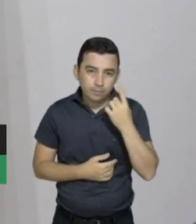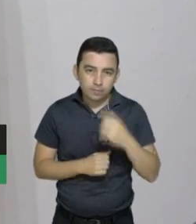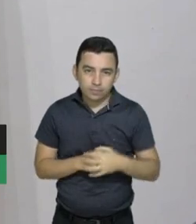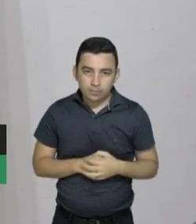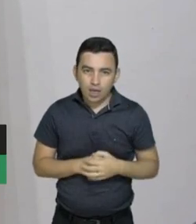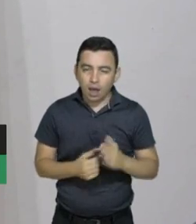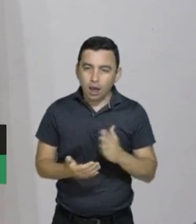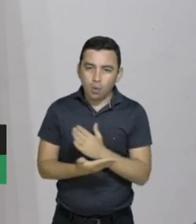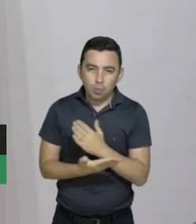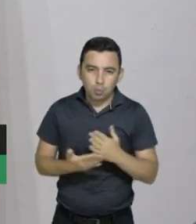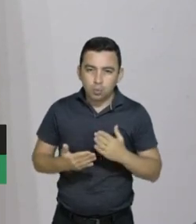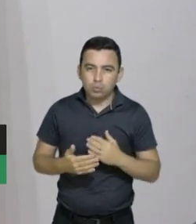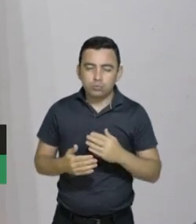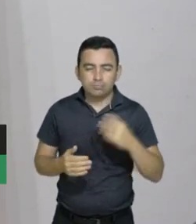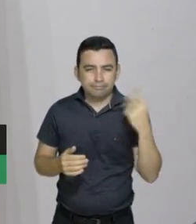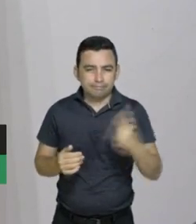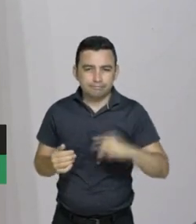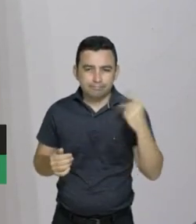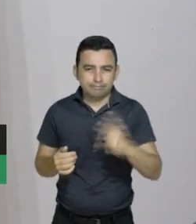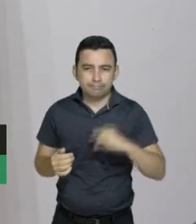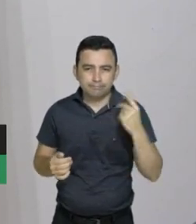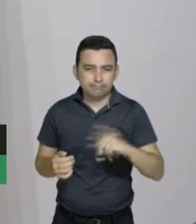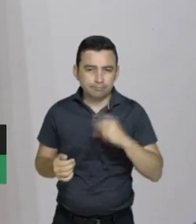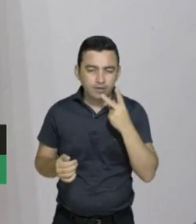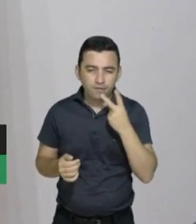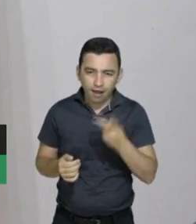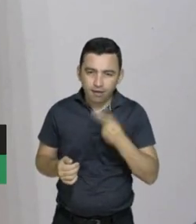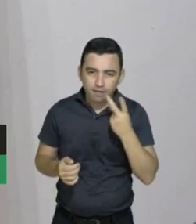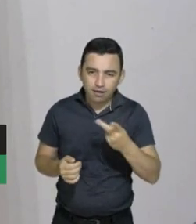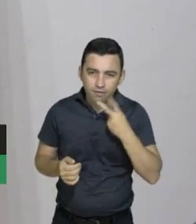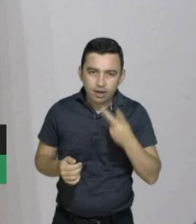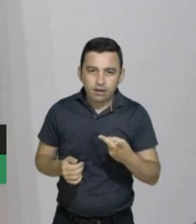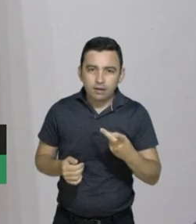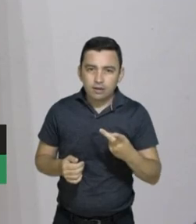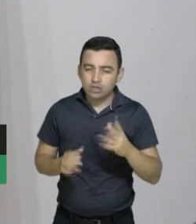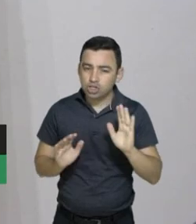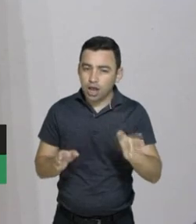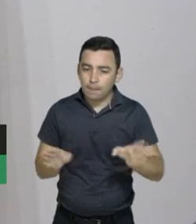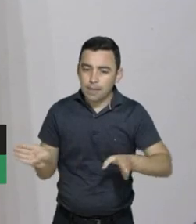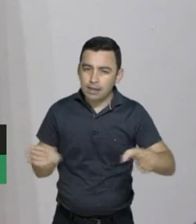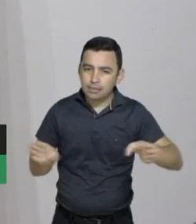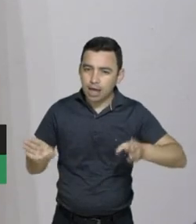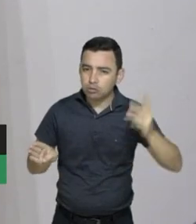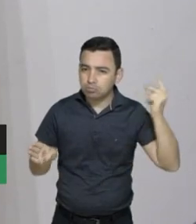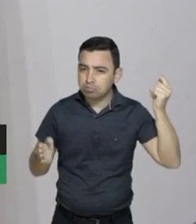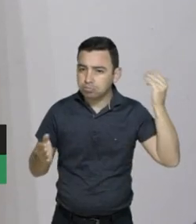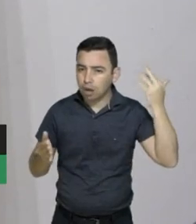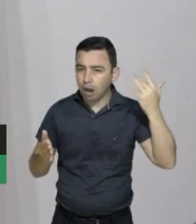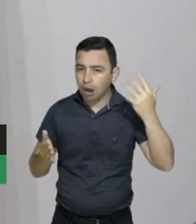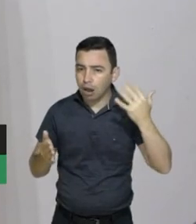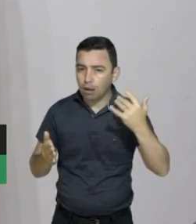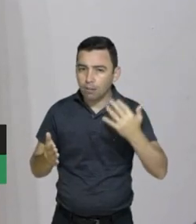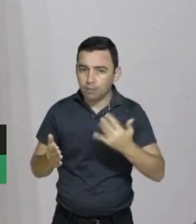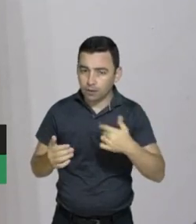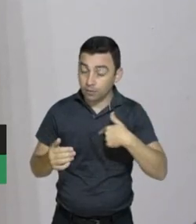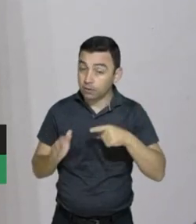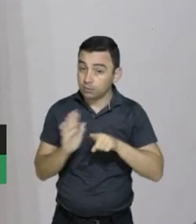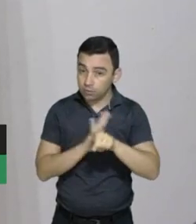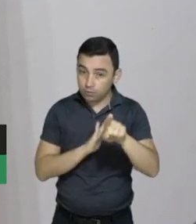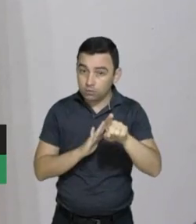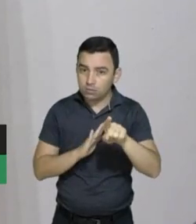que estão batendo bastante e que estavam vários mandatos aqui E aí eu pergunto